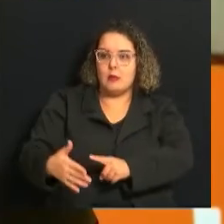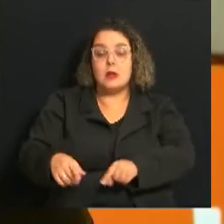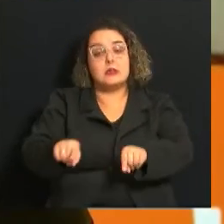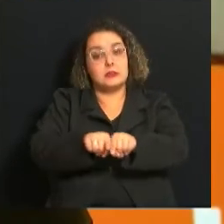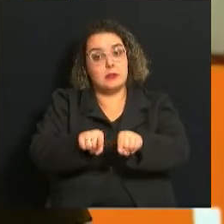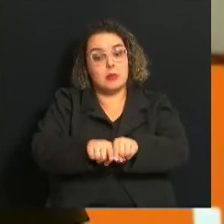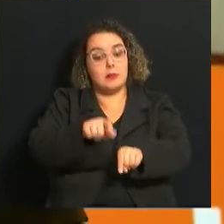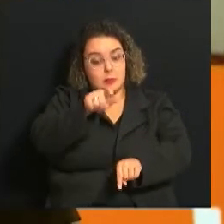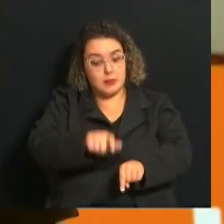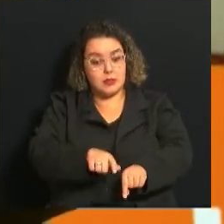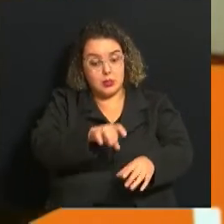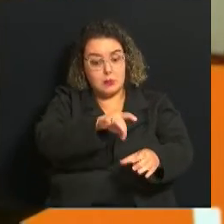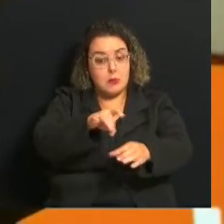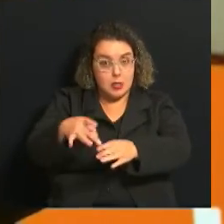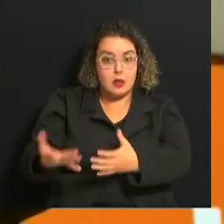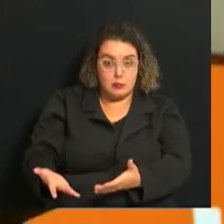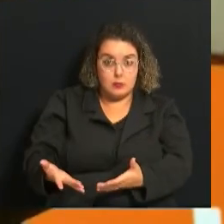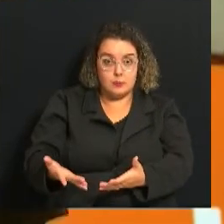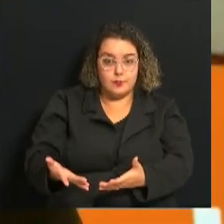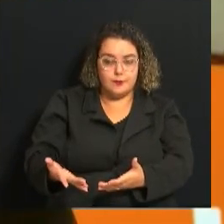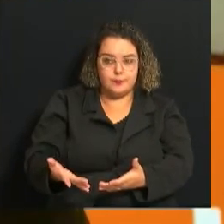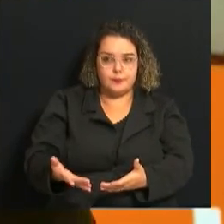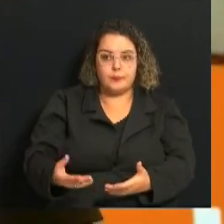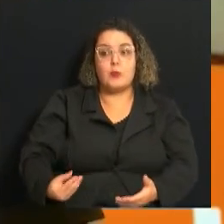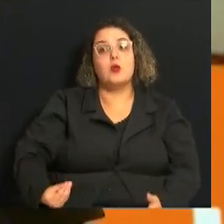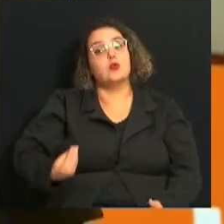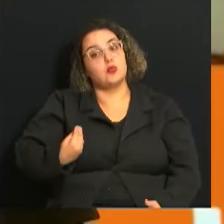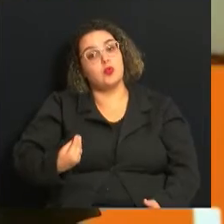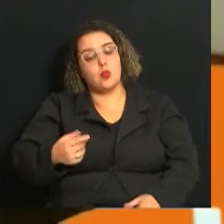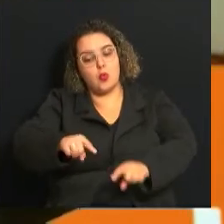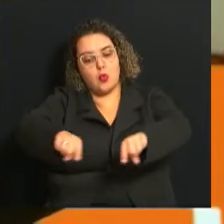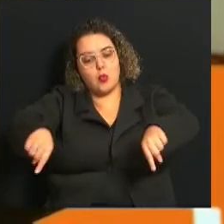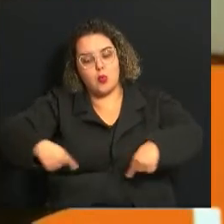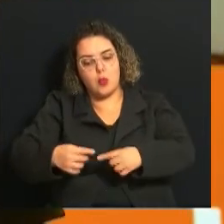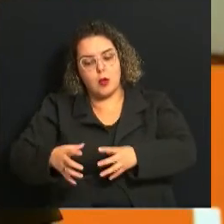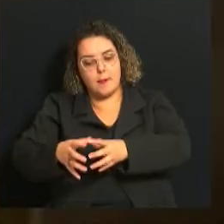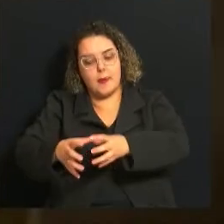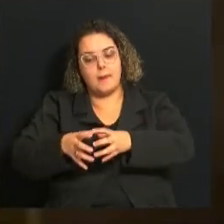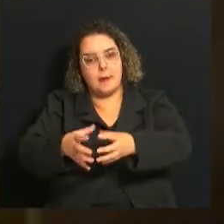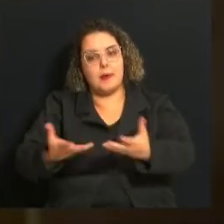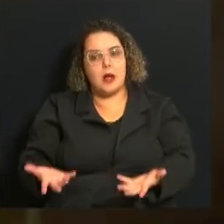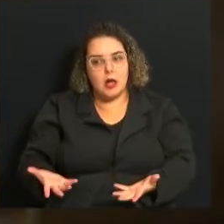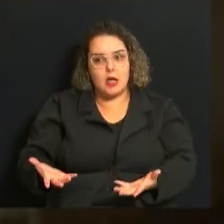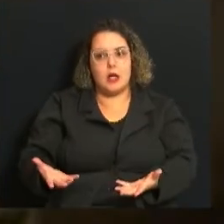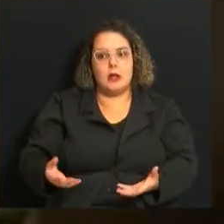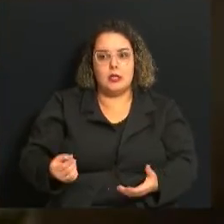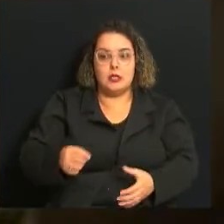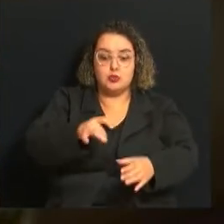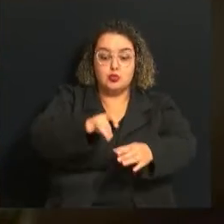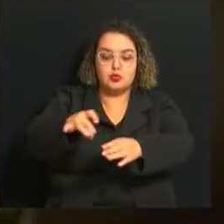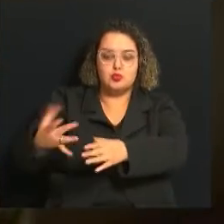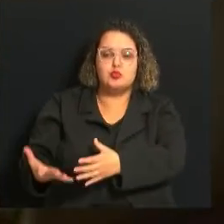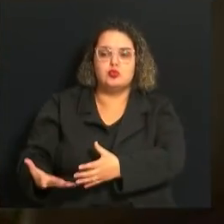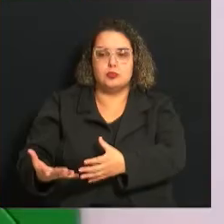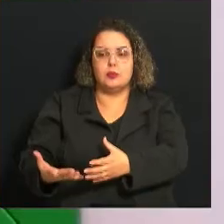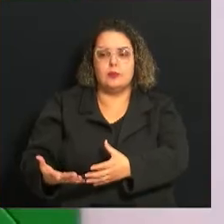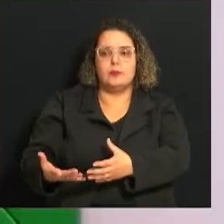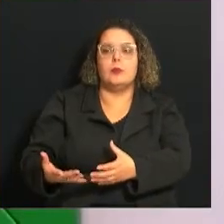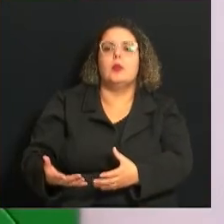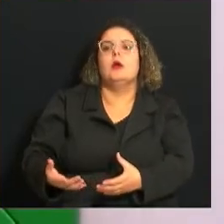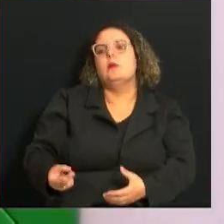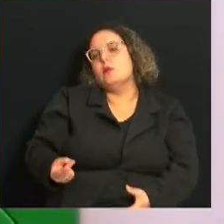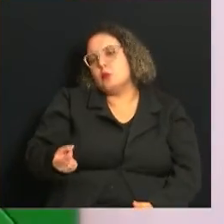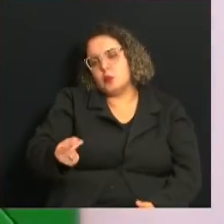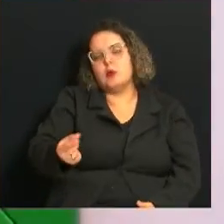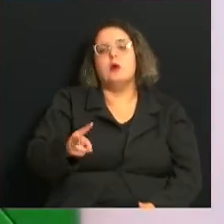economia no seu viveiro, usando a bandeja por muitos anos, né? Os fertilizantes, bastante comuns no